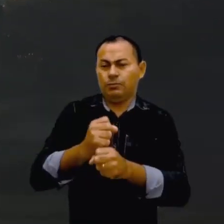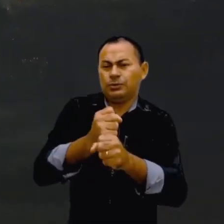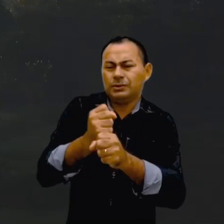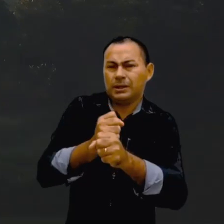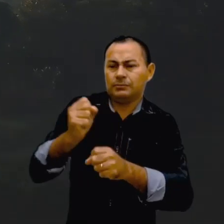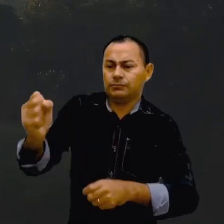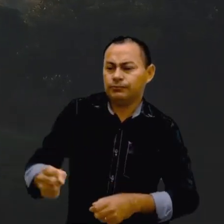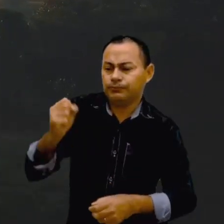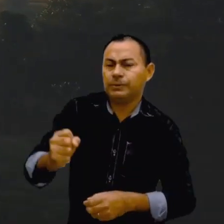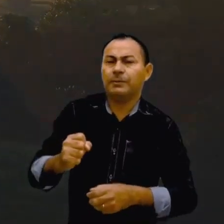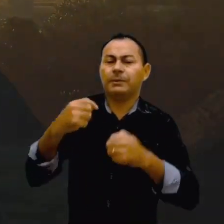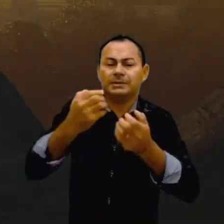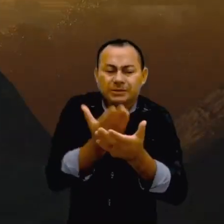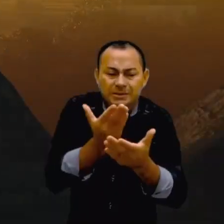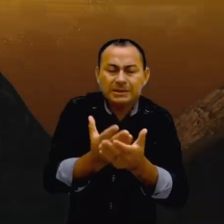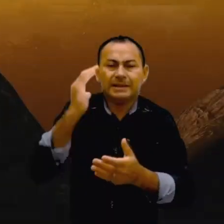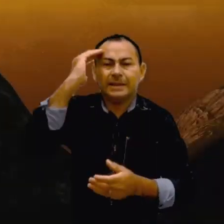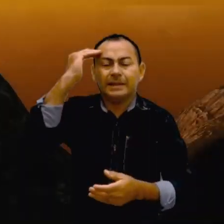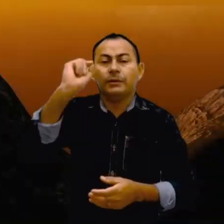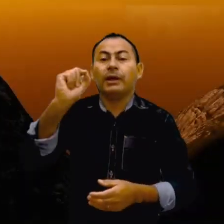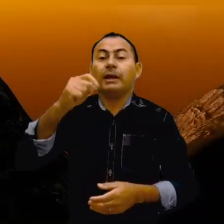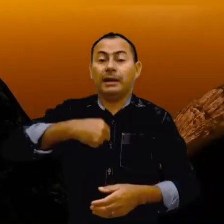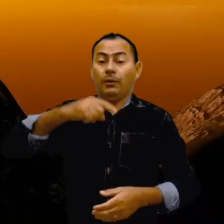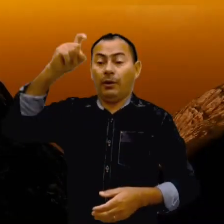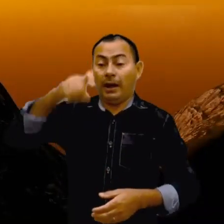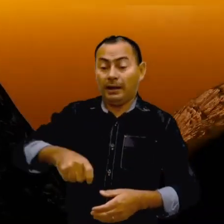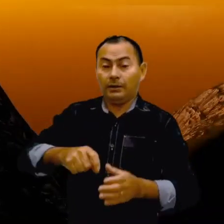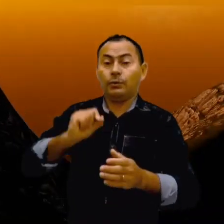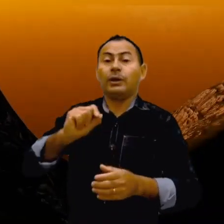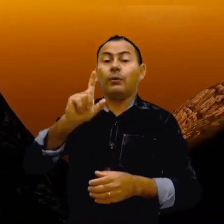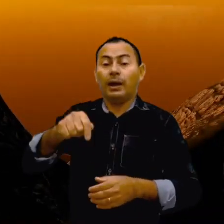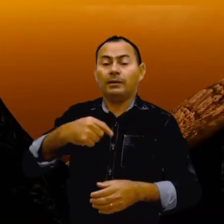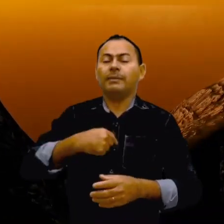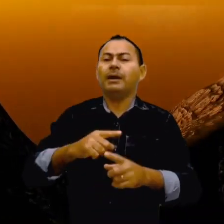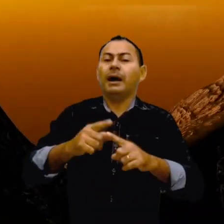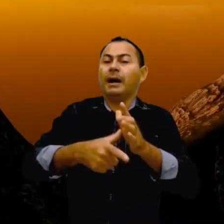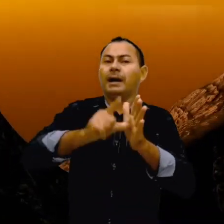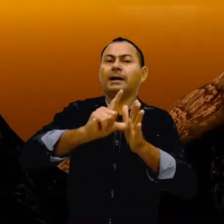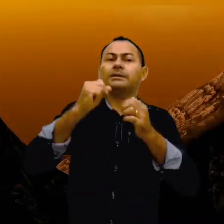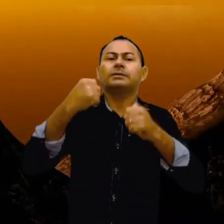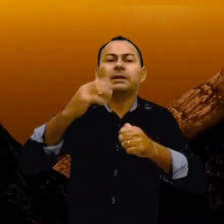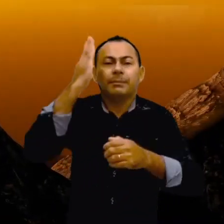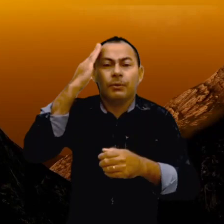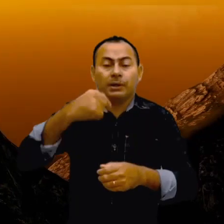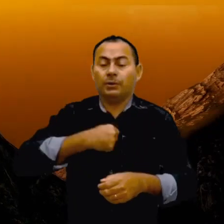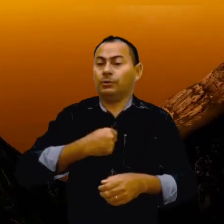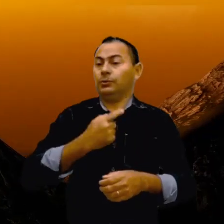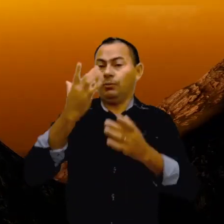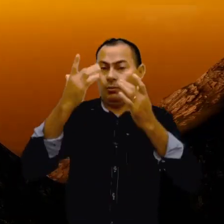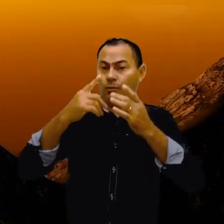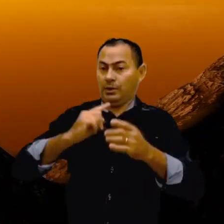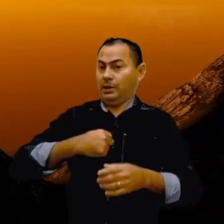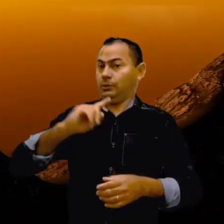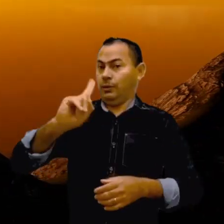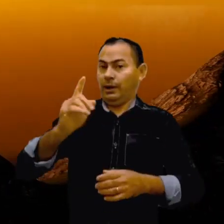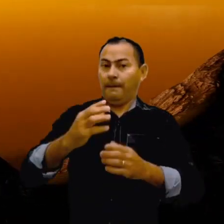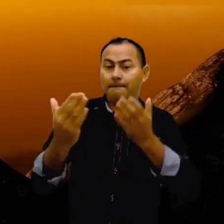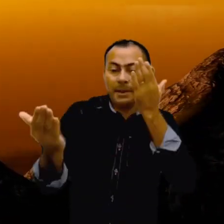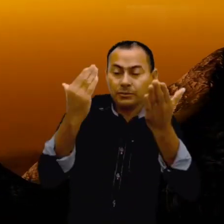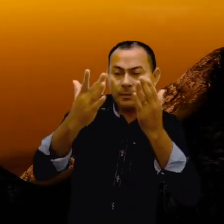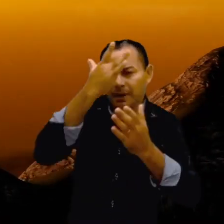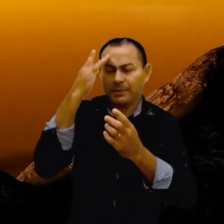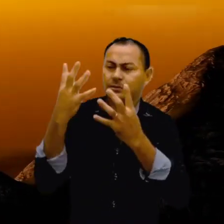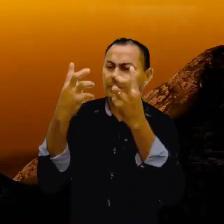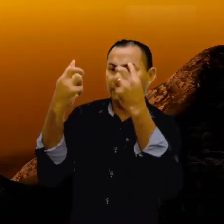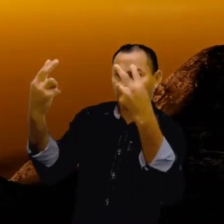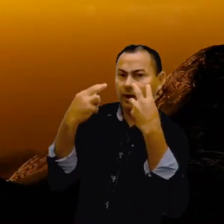para entender o que eu era. Primeiro eu precisei descobrir o que eu não era. Descobri que eu não era um psicólogo, apesar de muitas pessoas